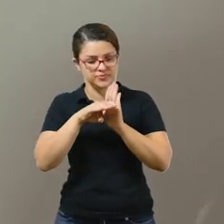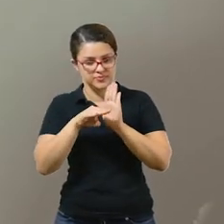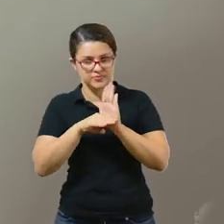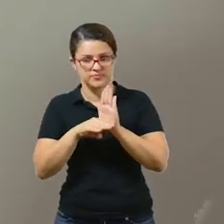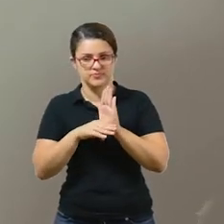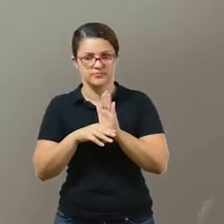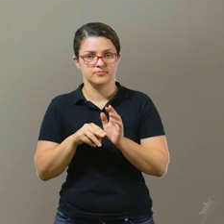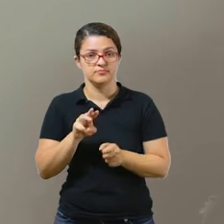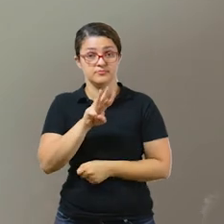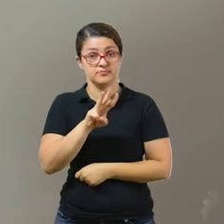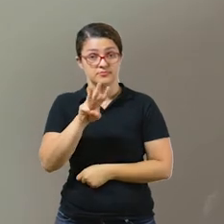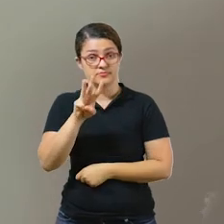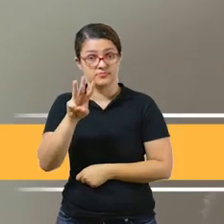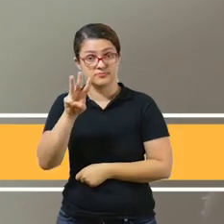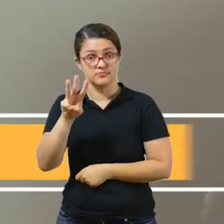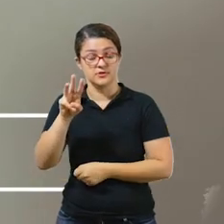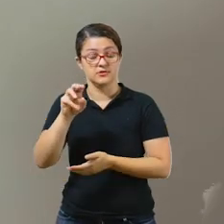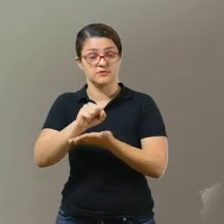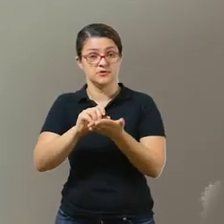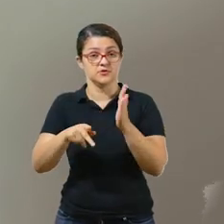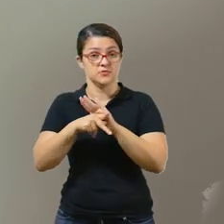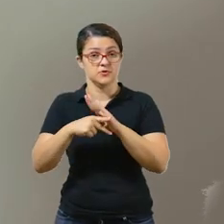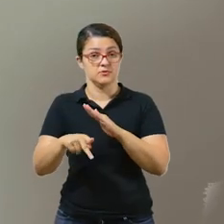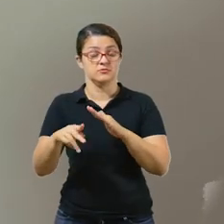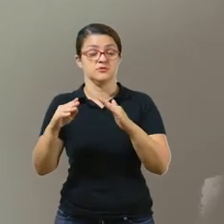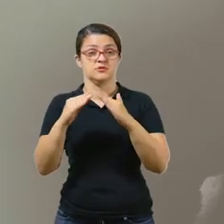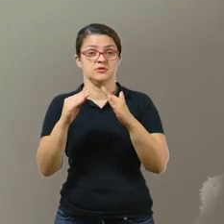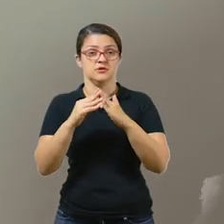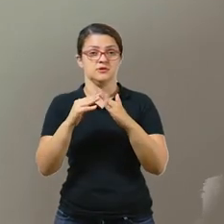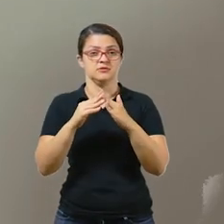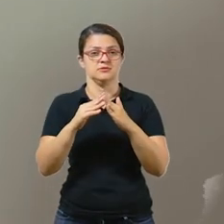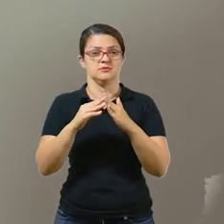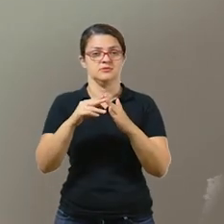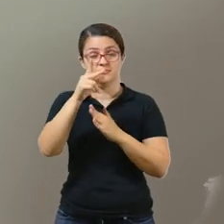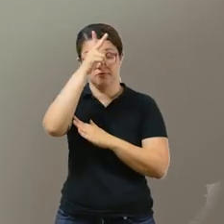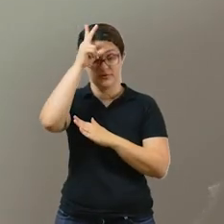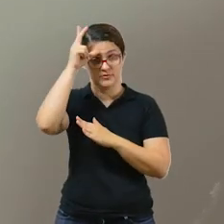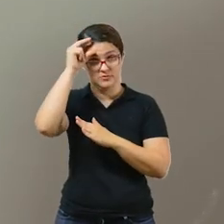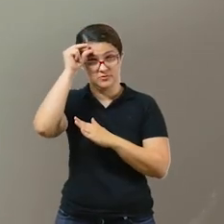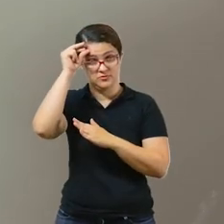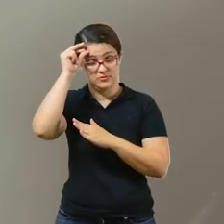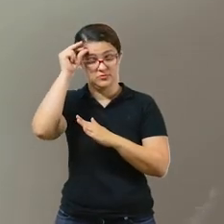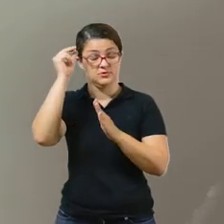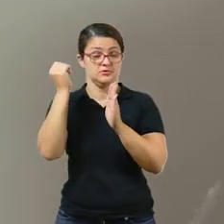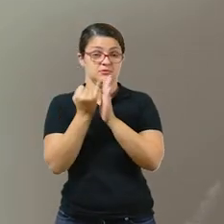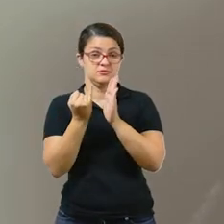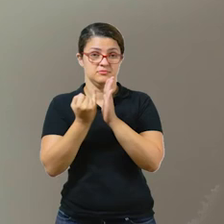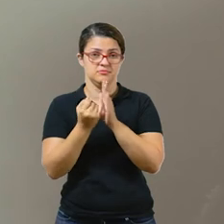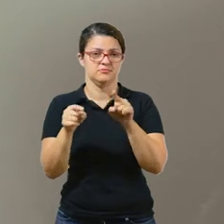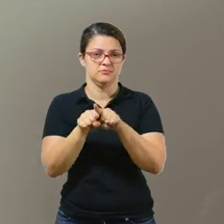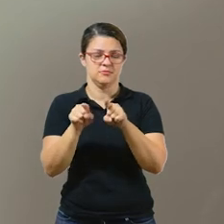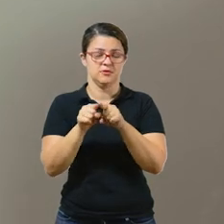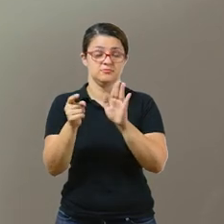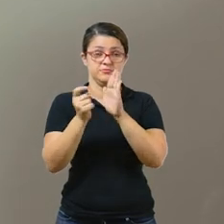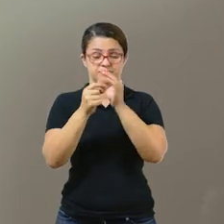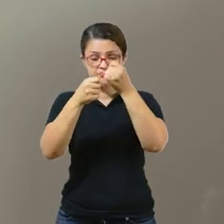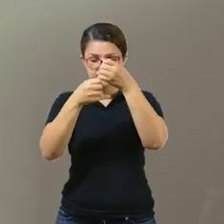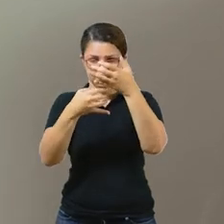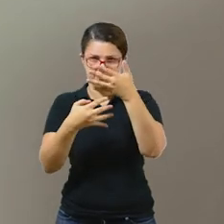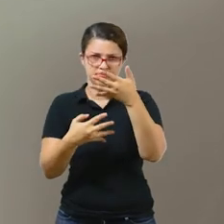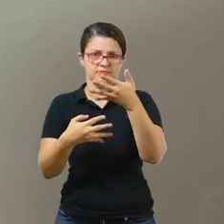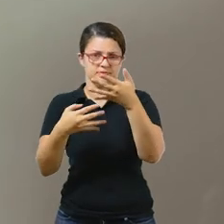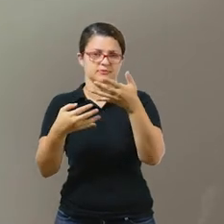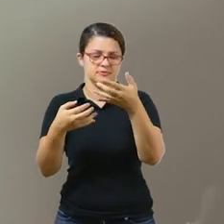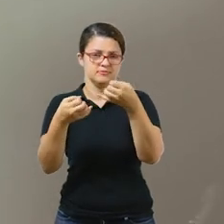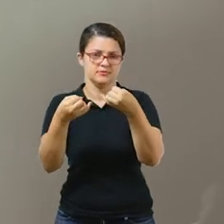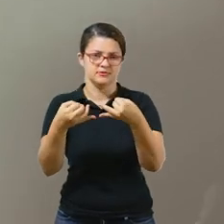demonstramos agora, tá bom? Acesse o link Lição de Casa, ele contém no site da Prefeitura E lá também tem toda a descrição da atividade,